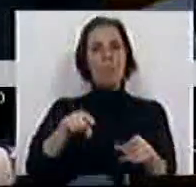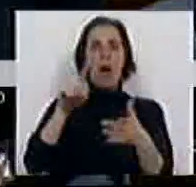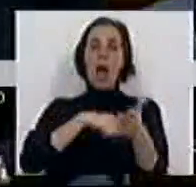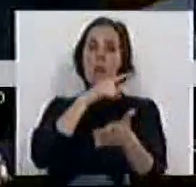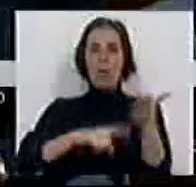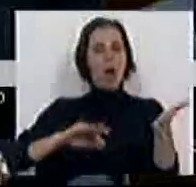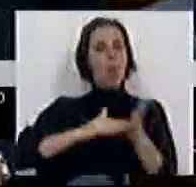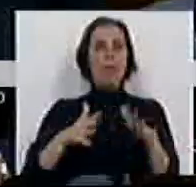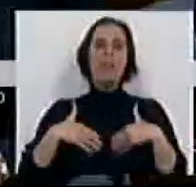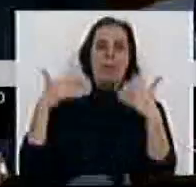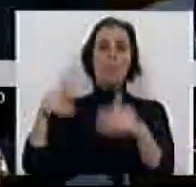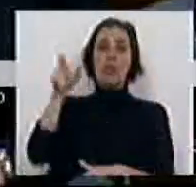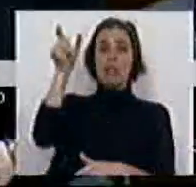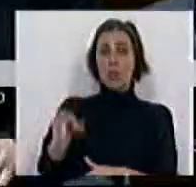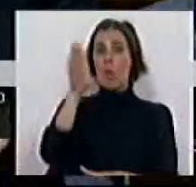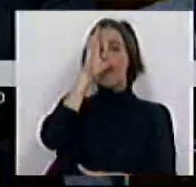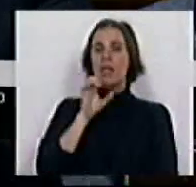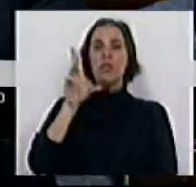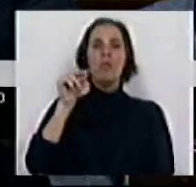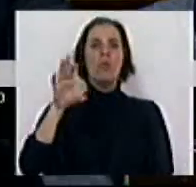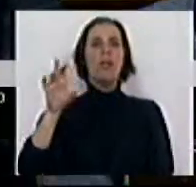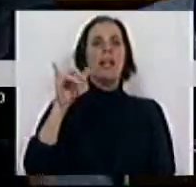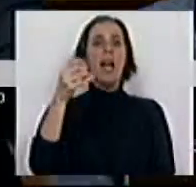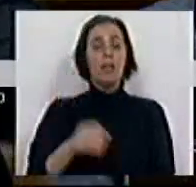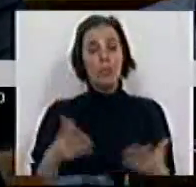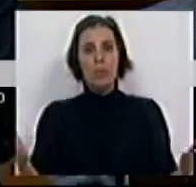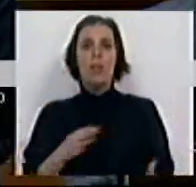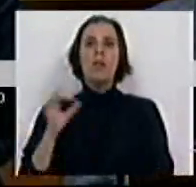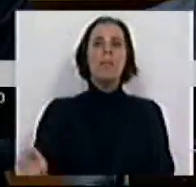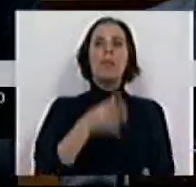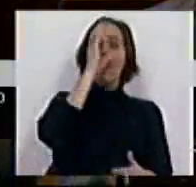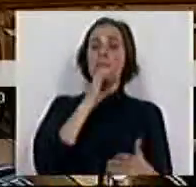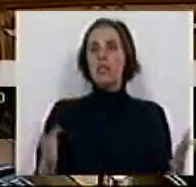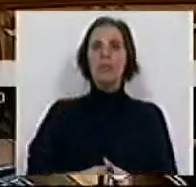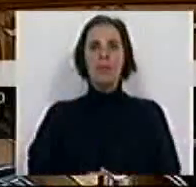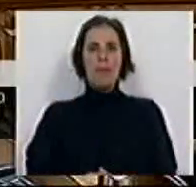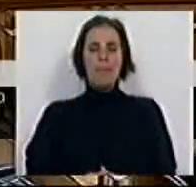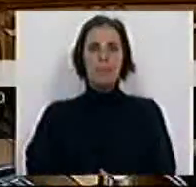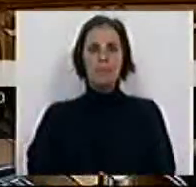anular a prova e demitir o Ministro Nuno Crato. Mas, Sr. Primeiro-Ministro,